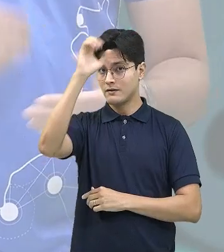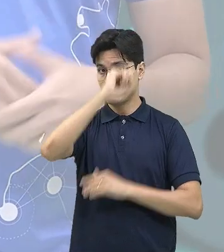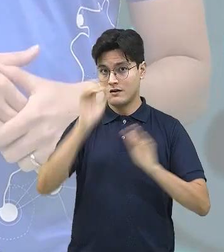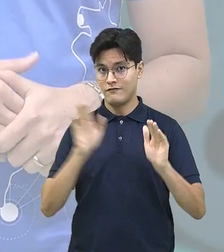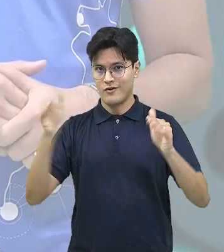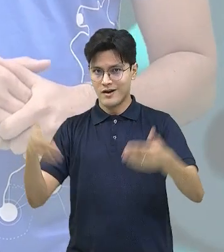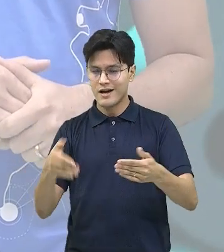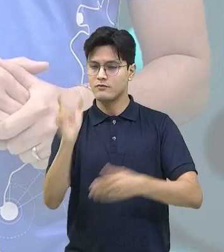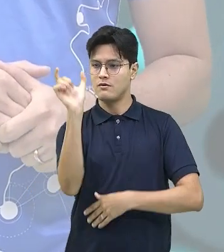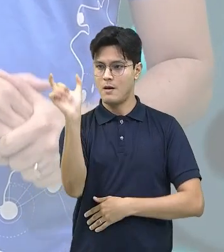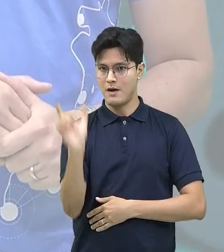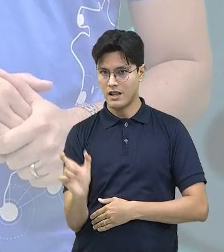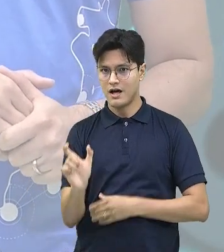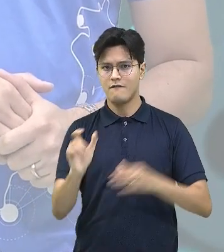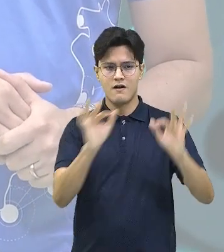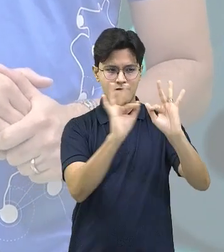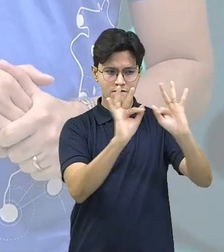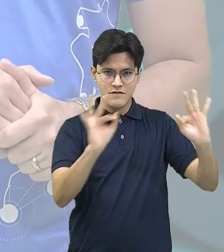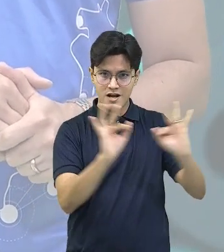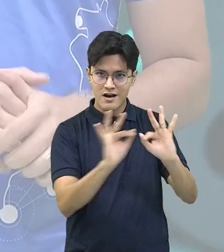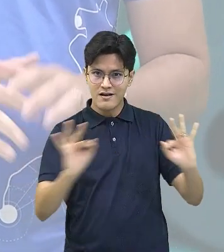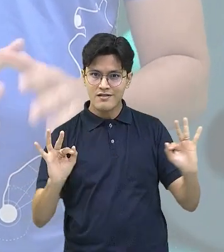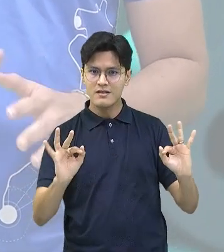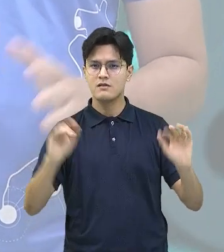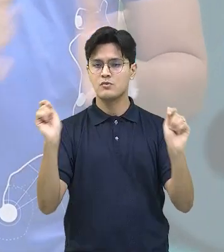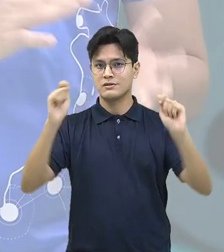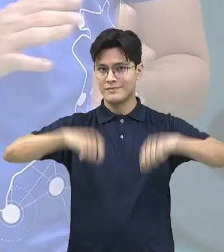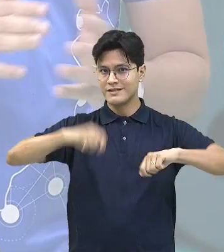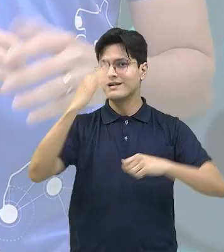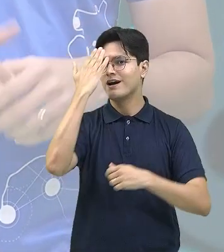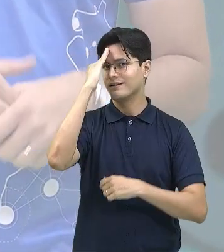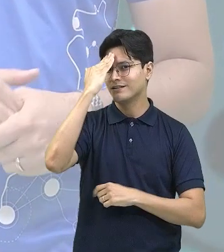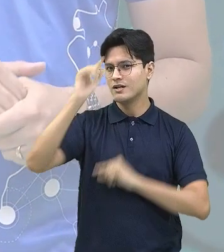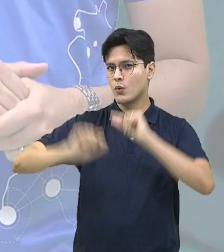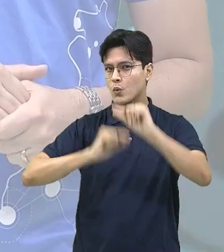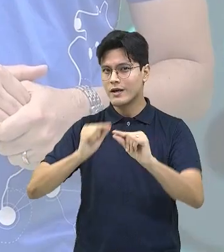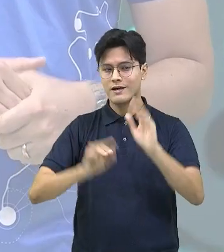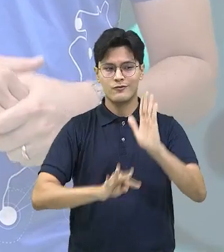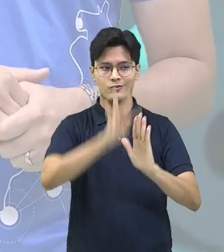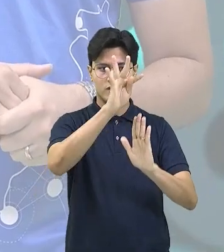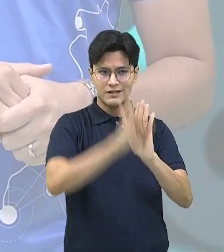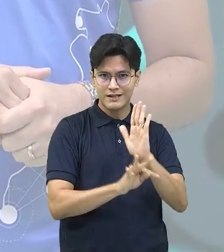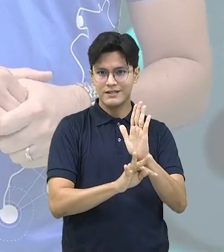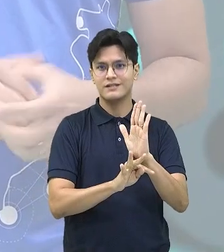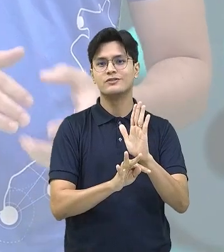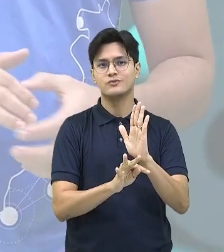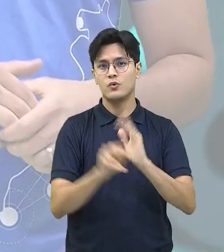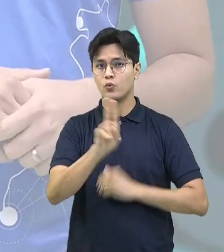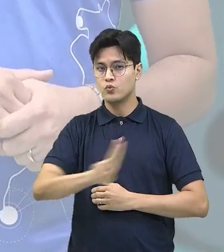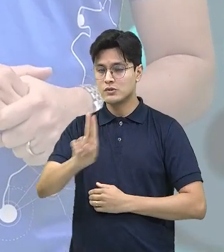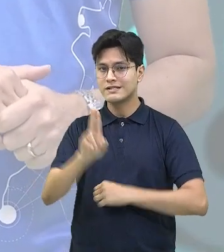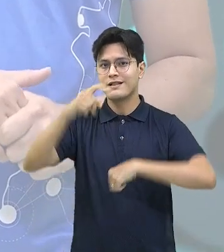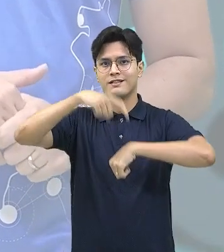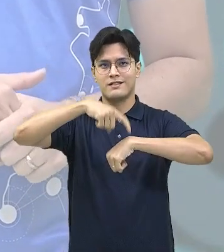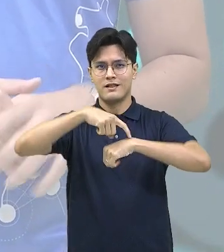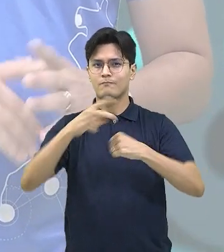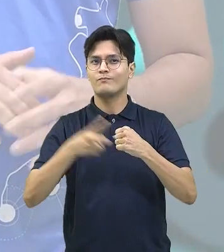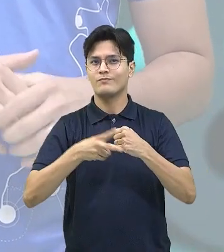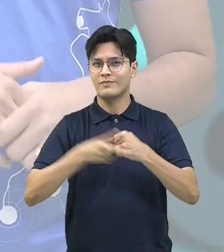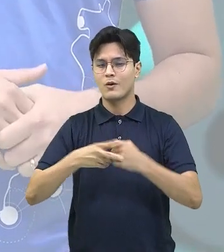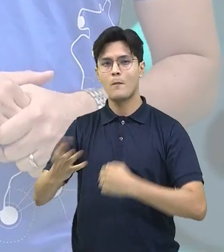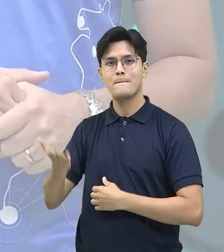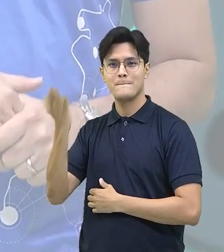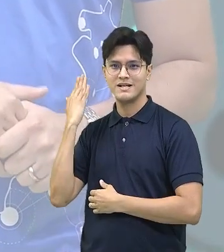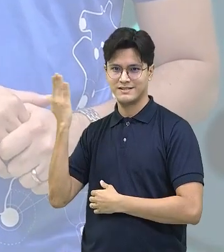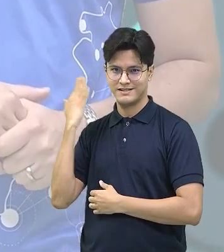a entender quando o texto está escrito na forma passada, no tempo verbal passado em inglês. Vamos lá, então,